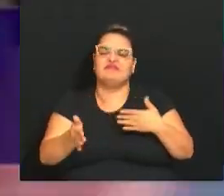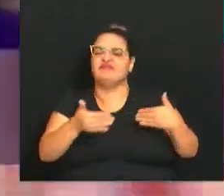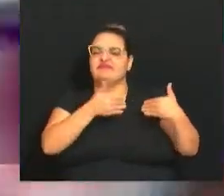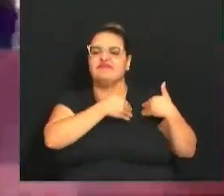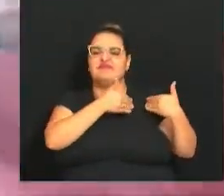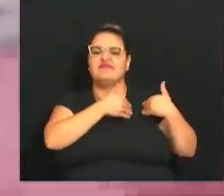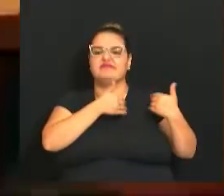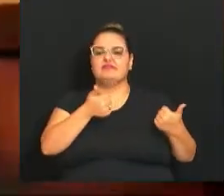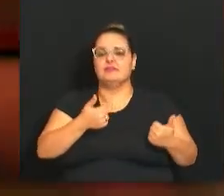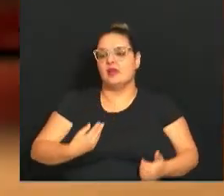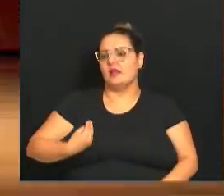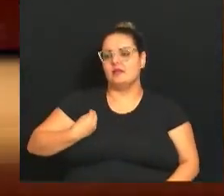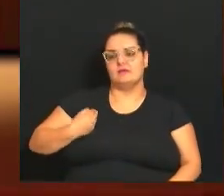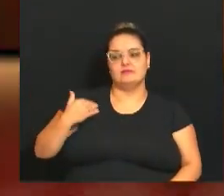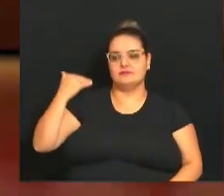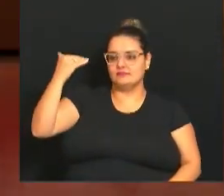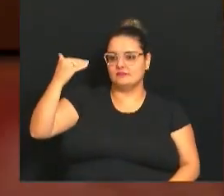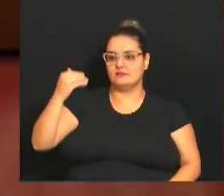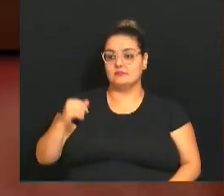responsabilidades da vida adulta.